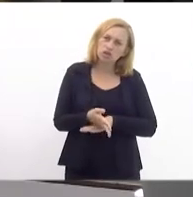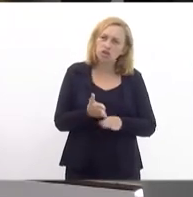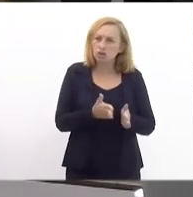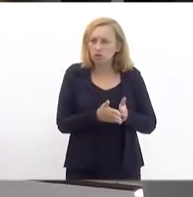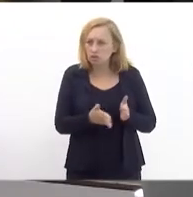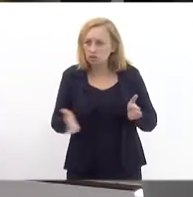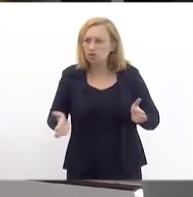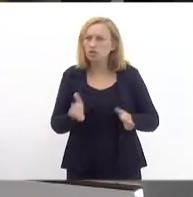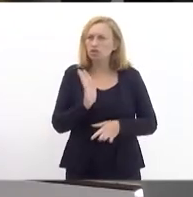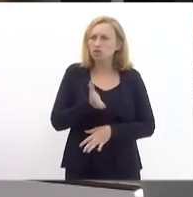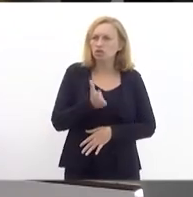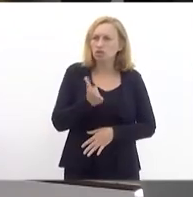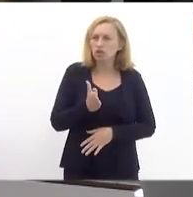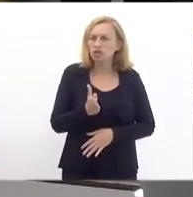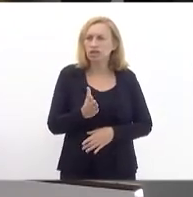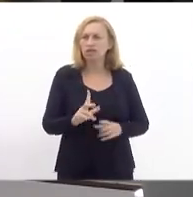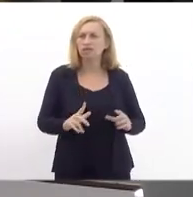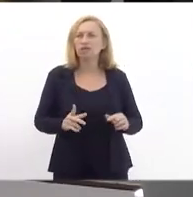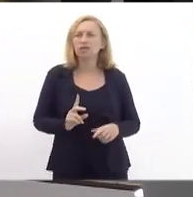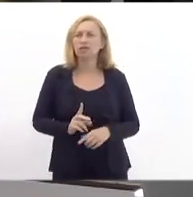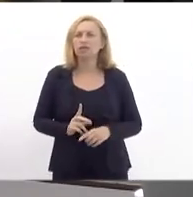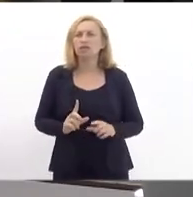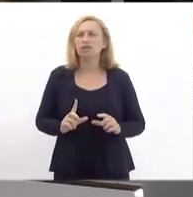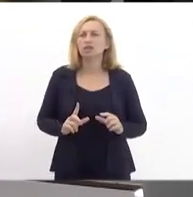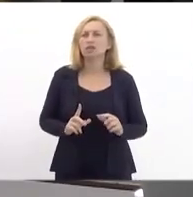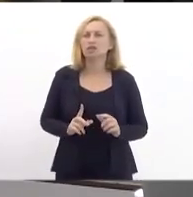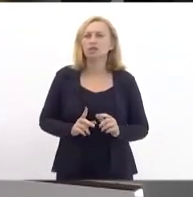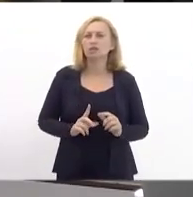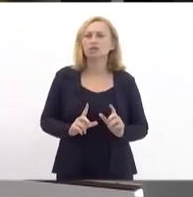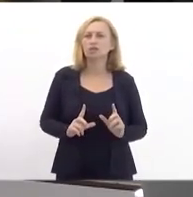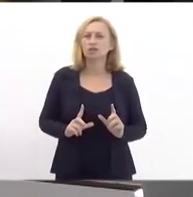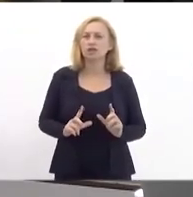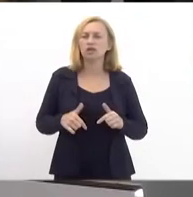já estava em curso. Né? E